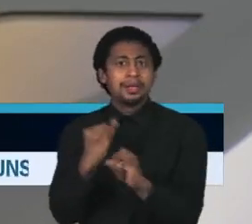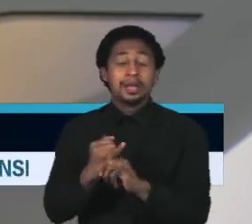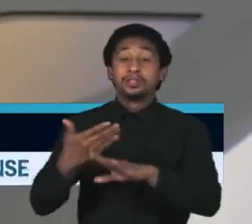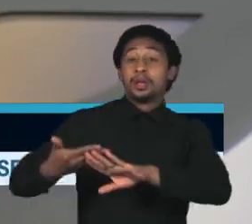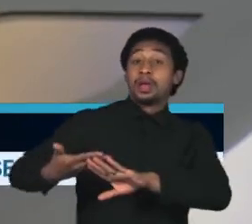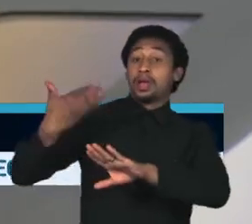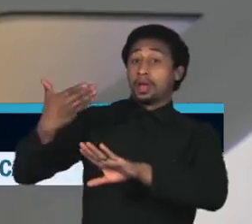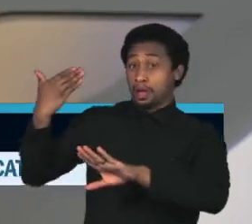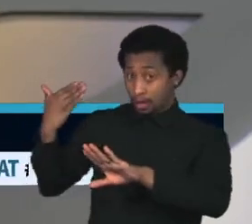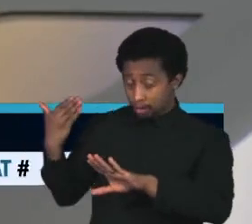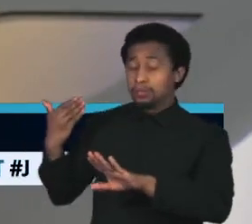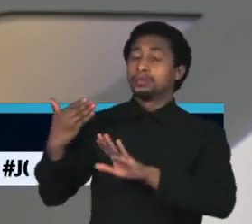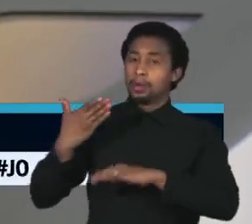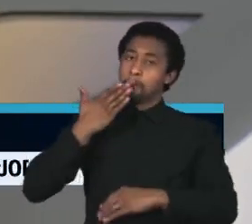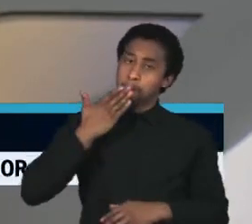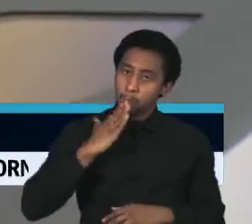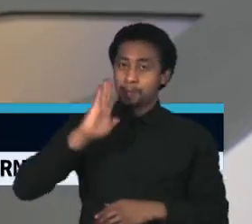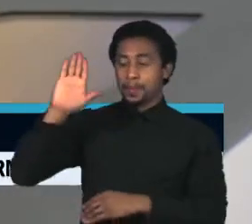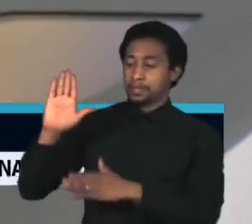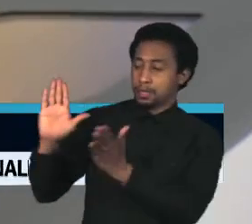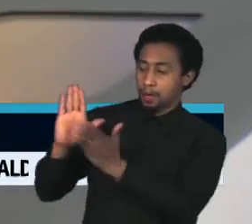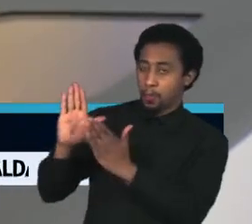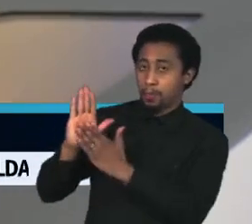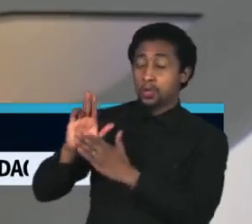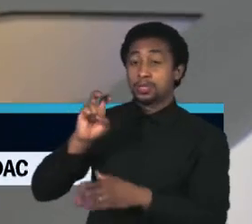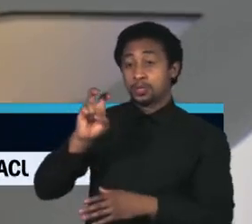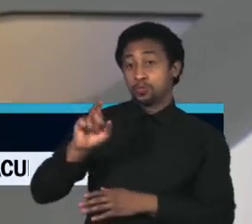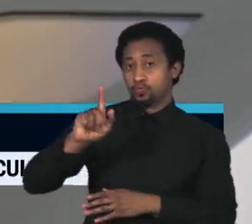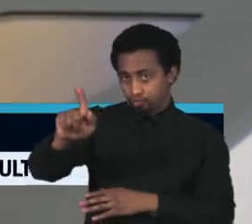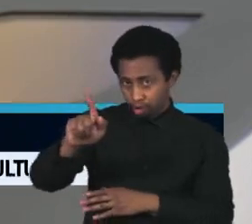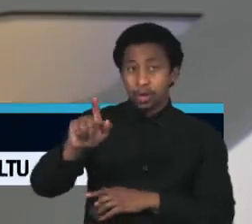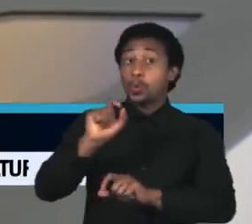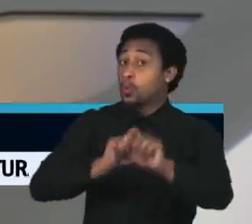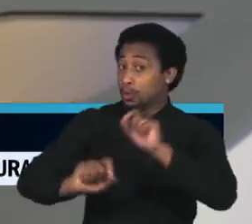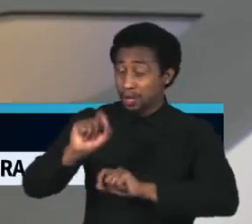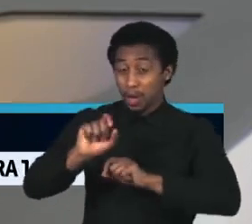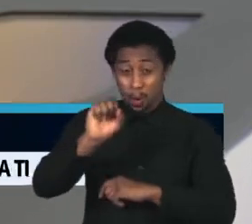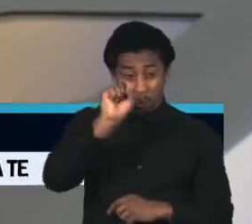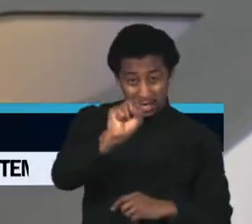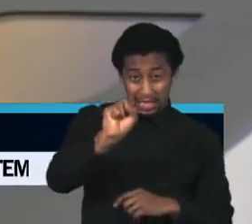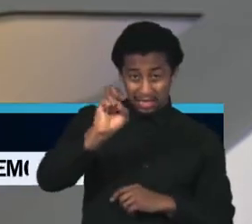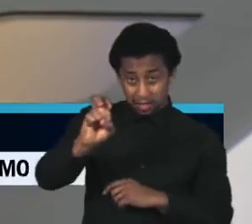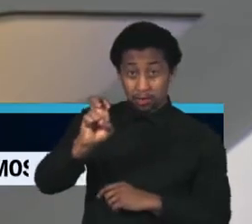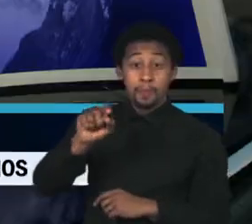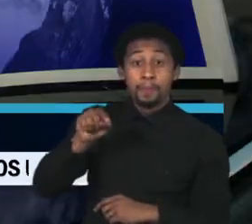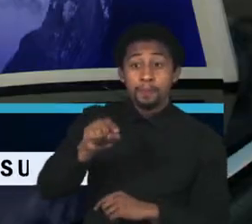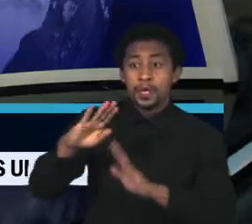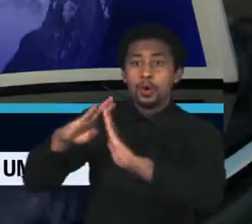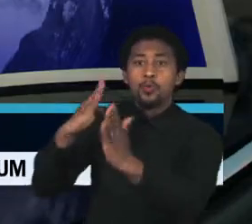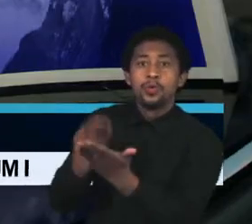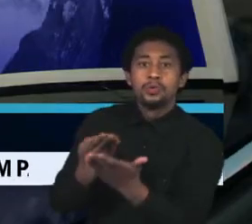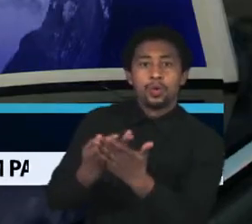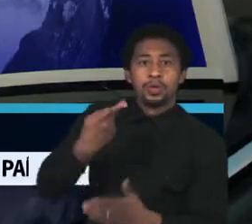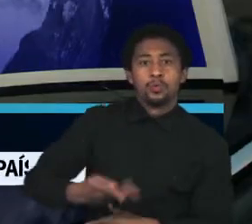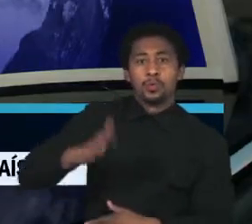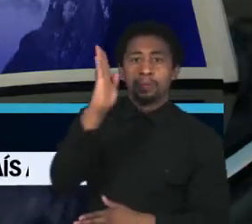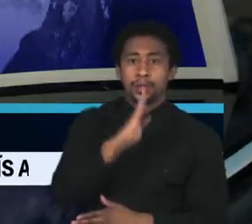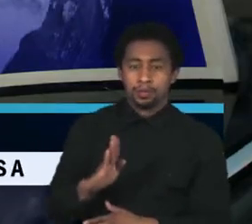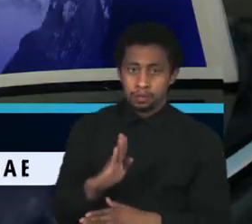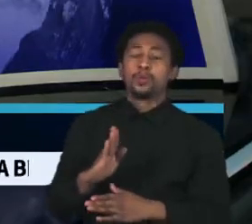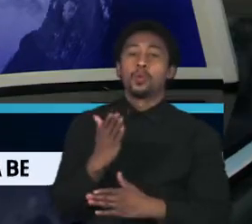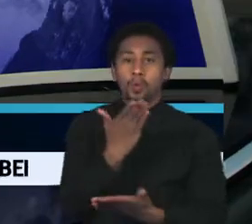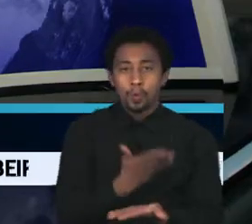né uma promessa de 85 mil escolas os 15 g hoje